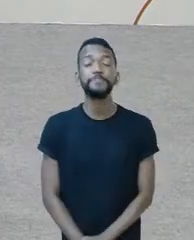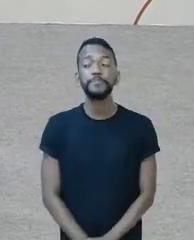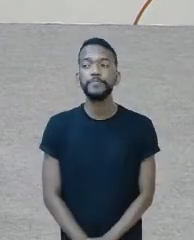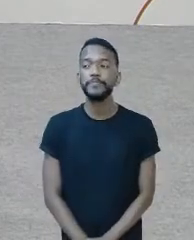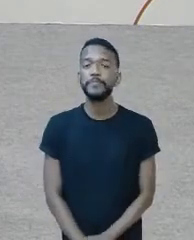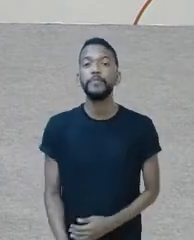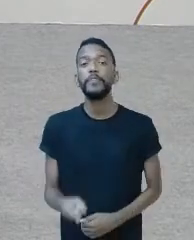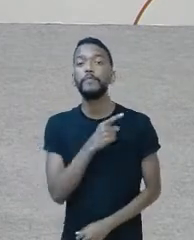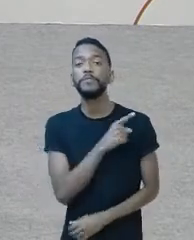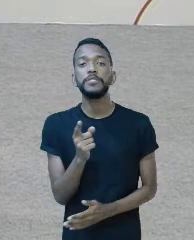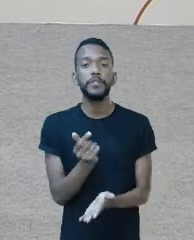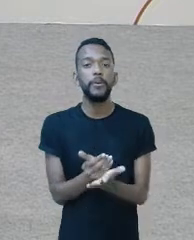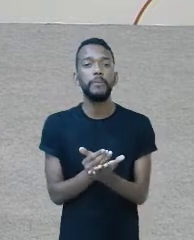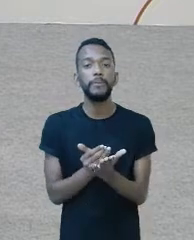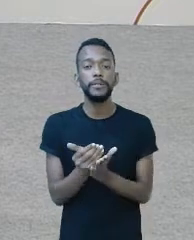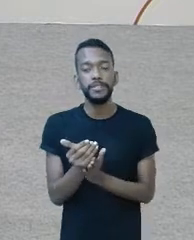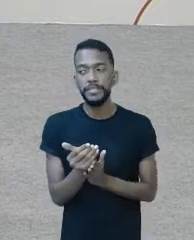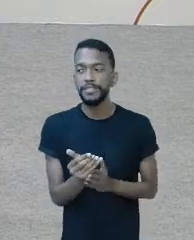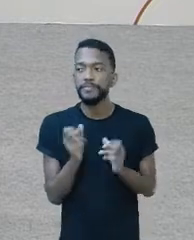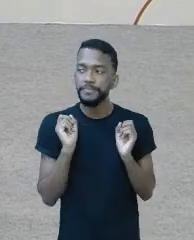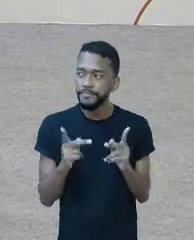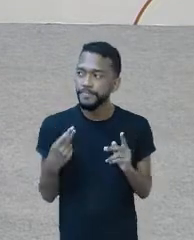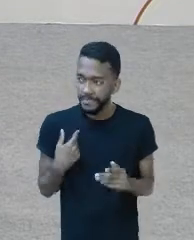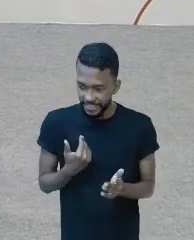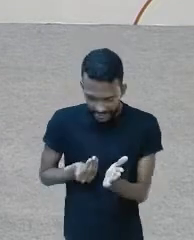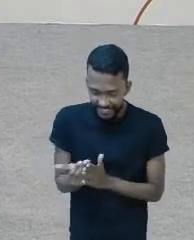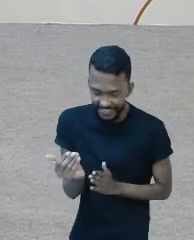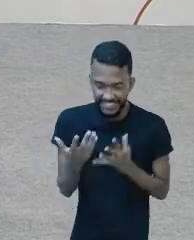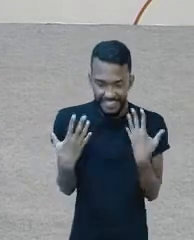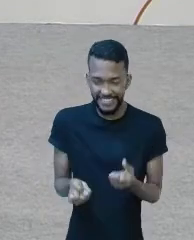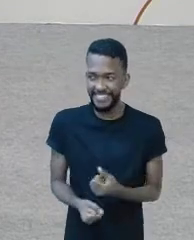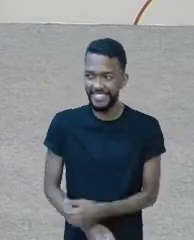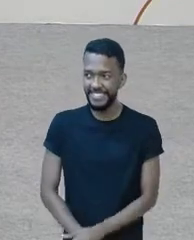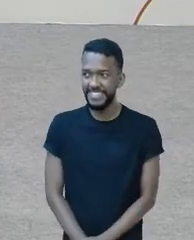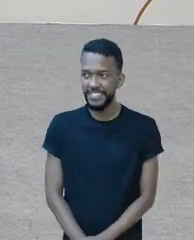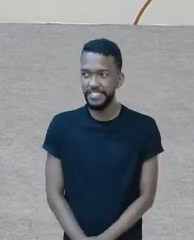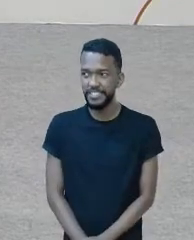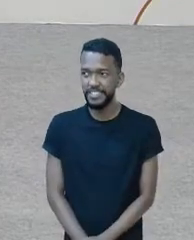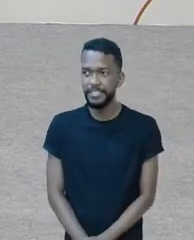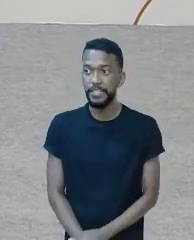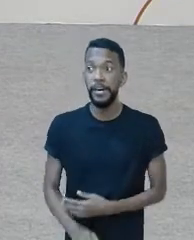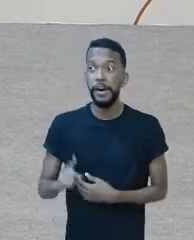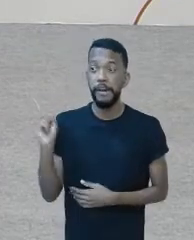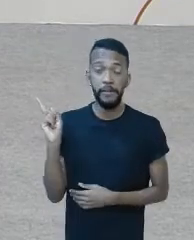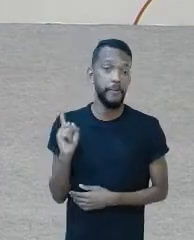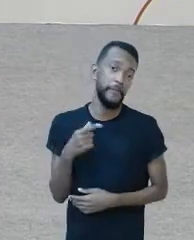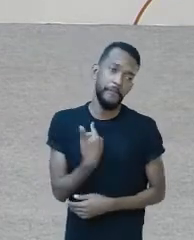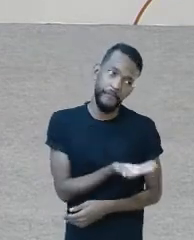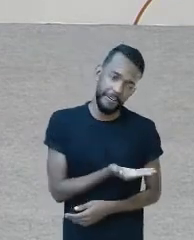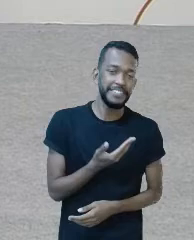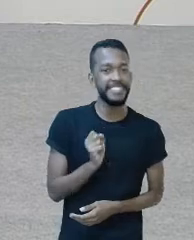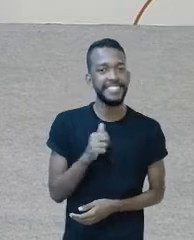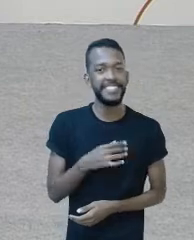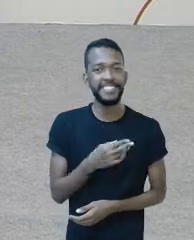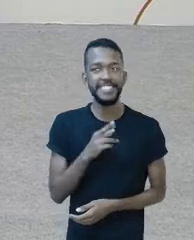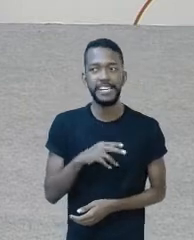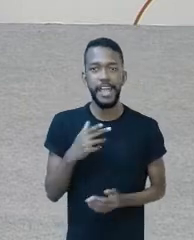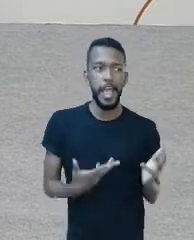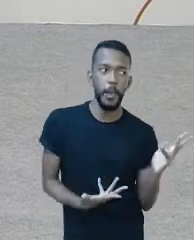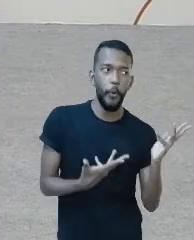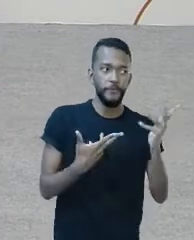começa? É, né? Vamos lá. Vamos ver. Vamos lá, Sandra começa, né? Porque afinal de contas ela é a